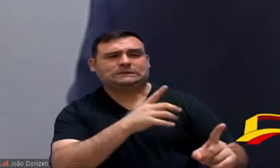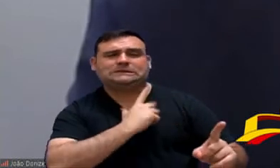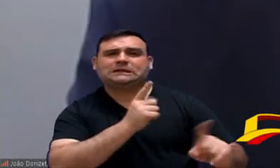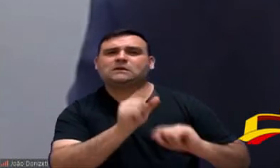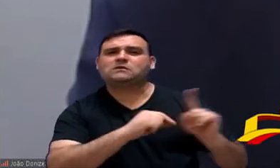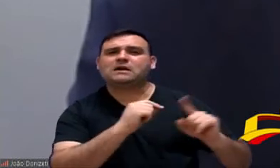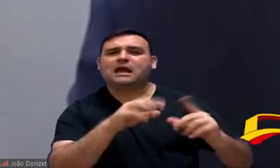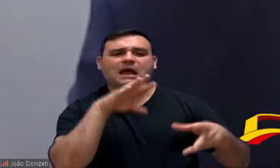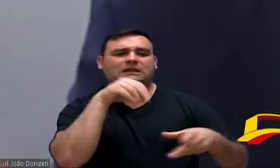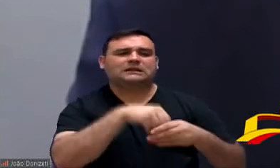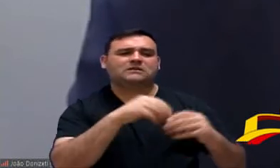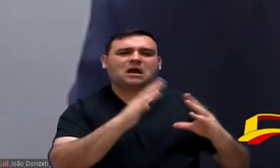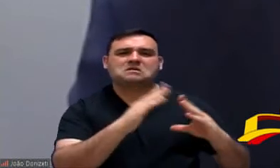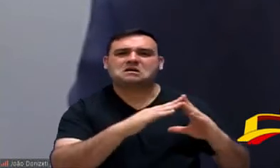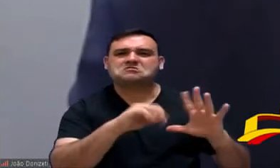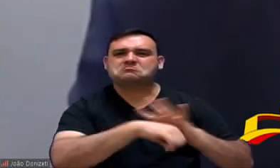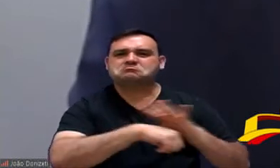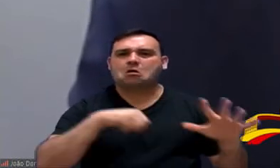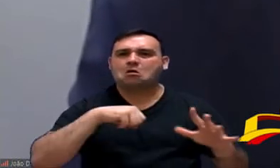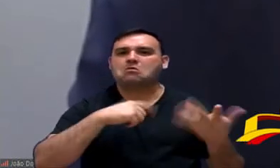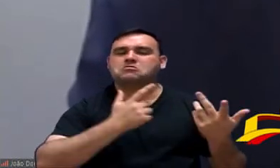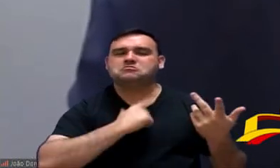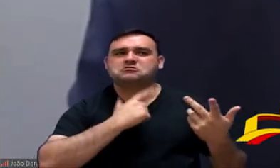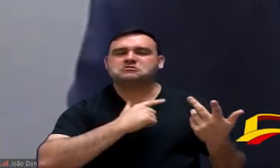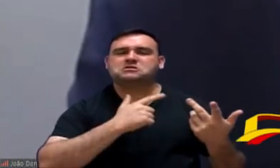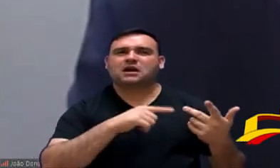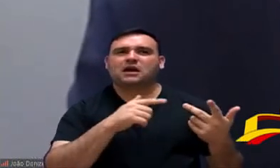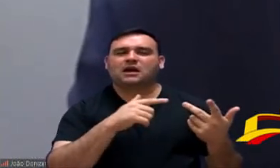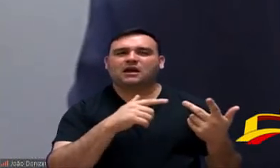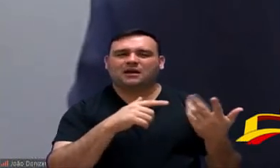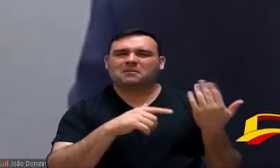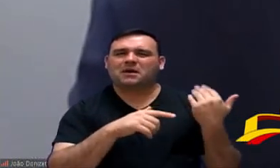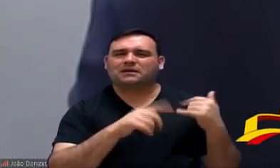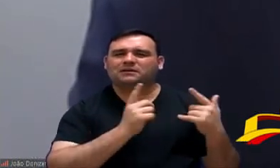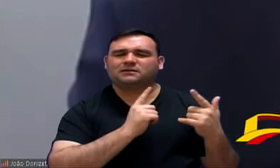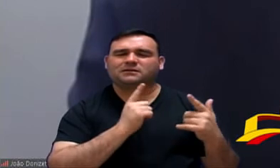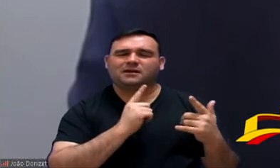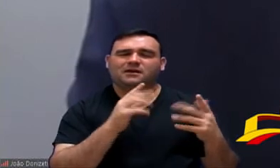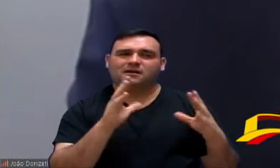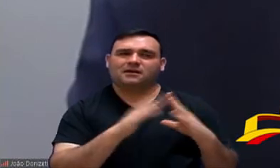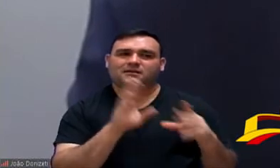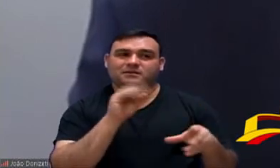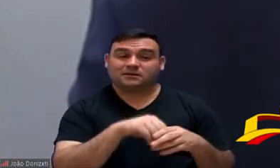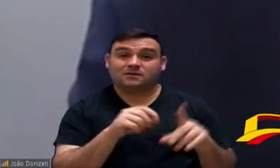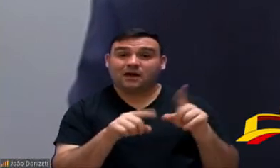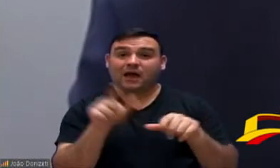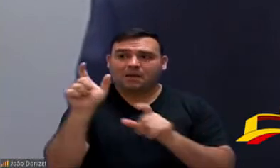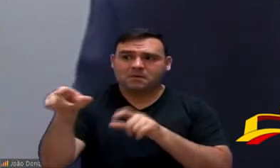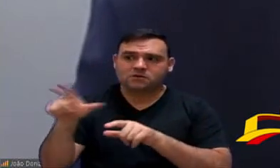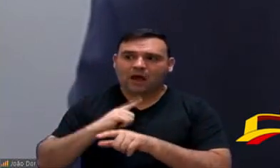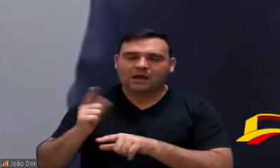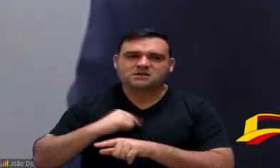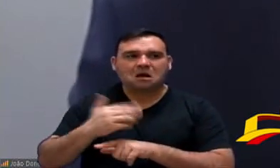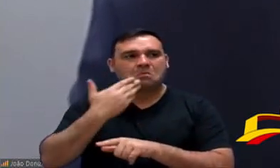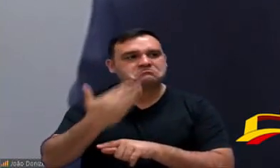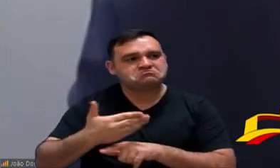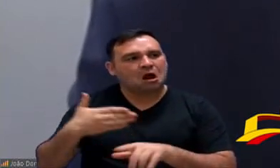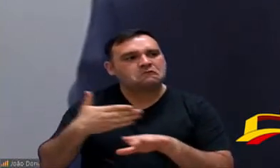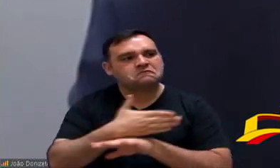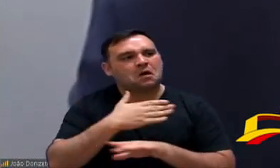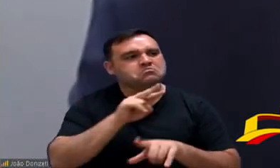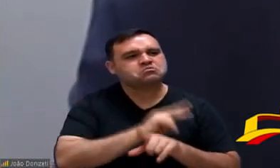de violência nos locais onde eles estão, onde eles se encontram. São essas pessoas que dão a cara para bater,